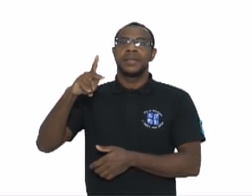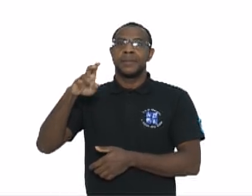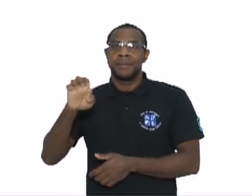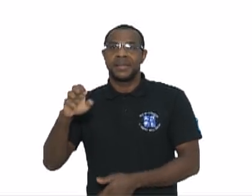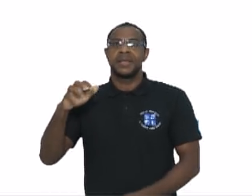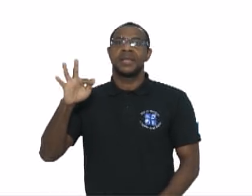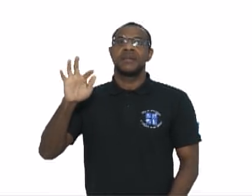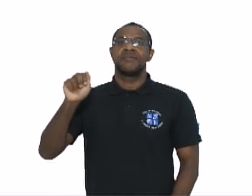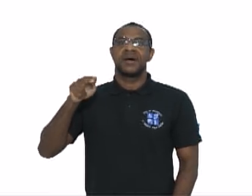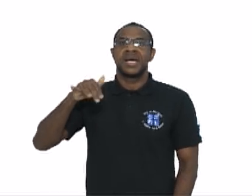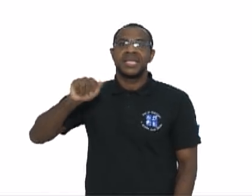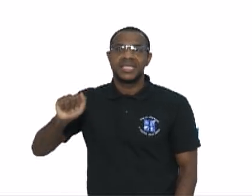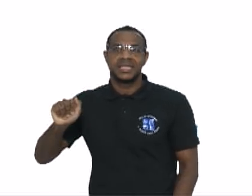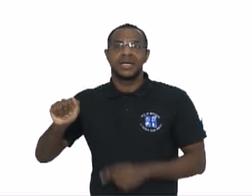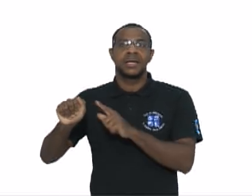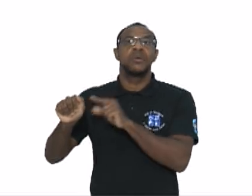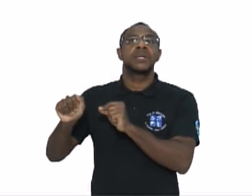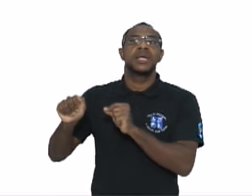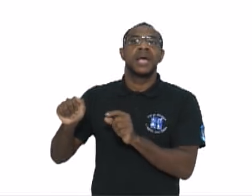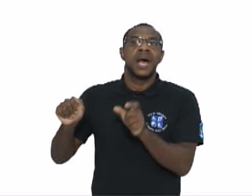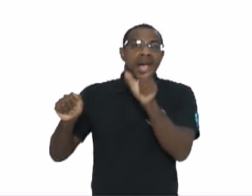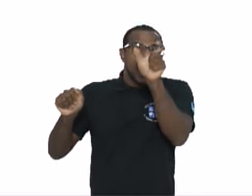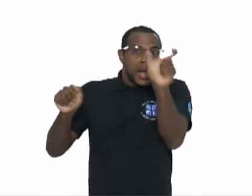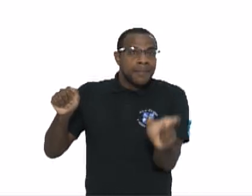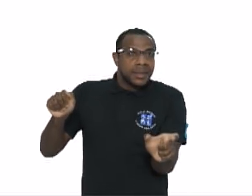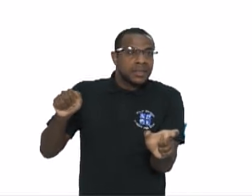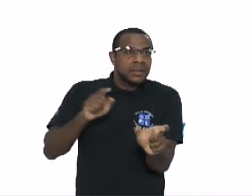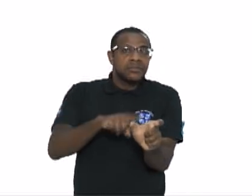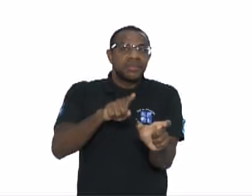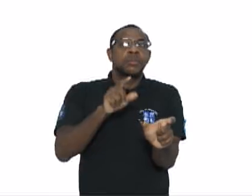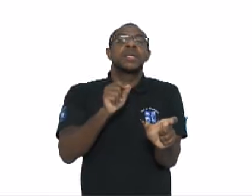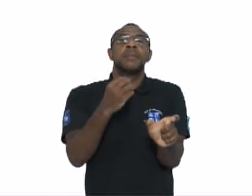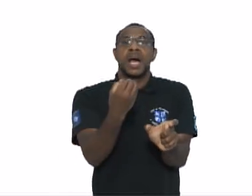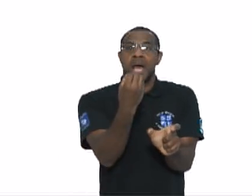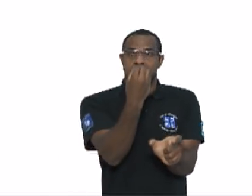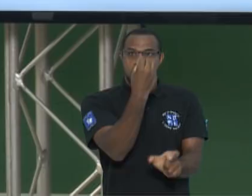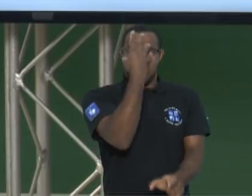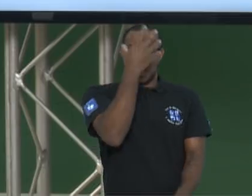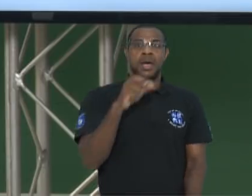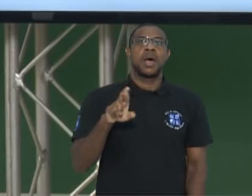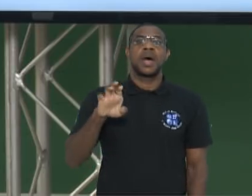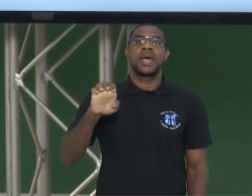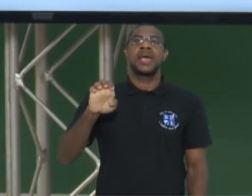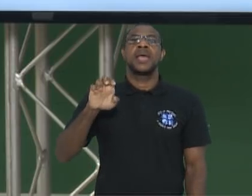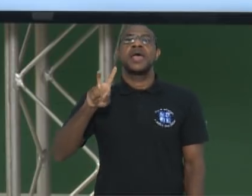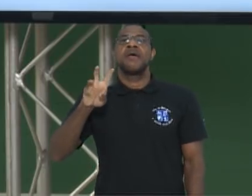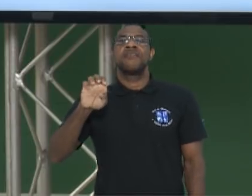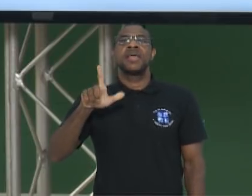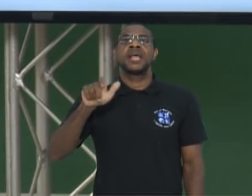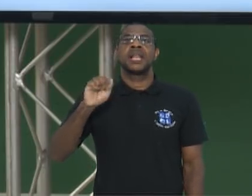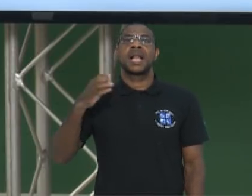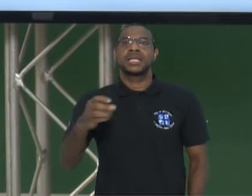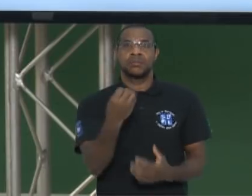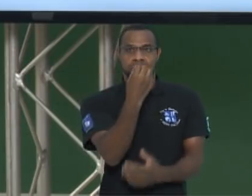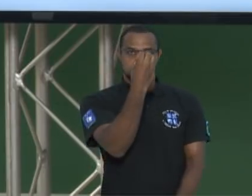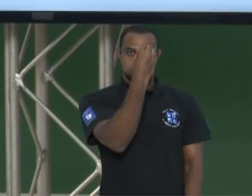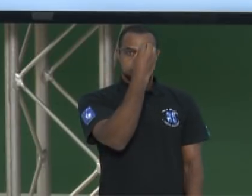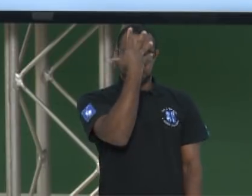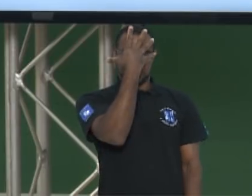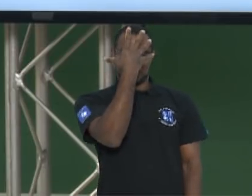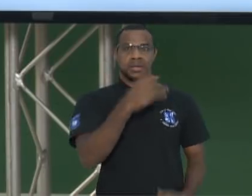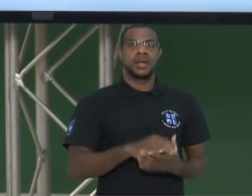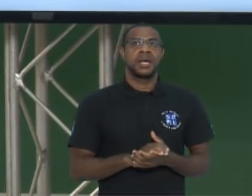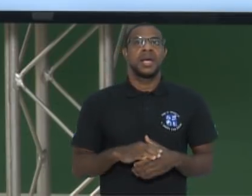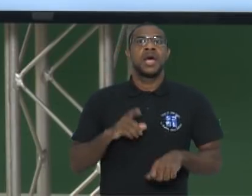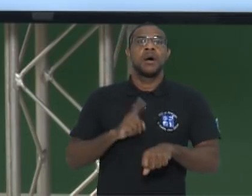algum momento de sua vida, sente uma revelação. Né? Então, a epifania é um momento ali, digamos